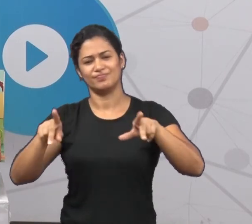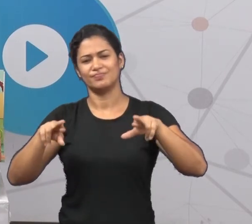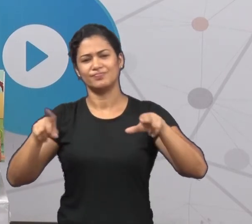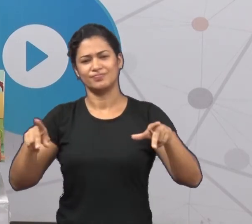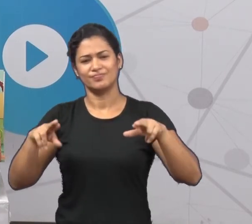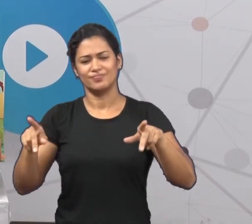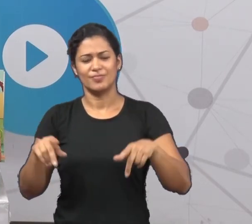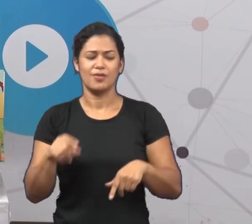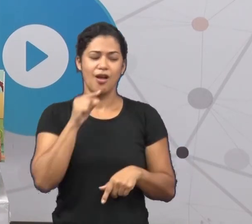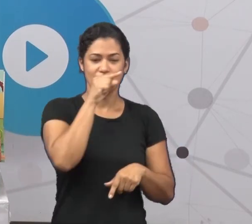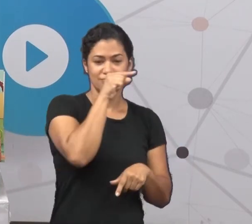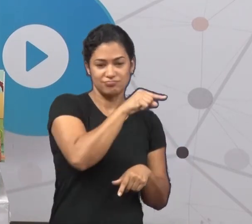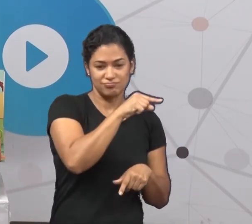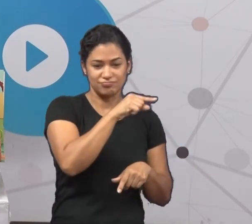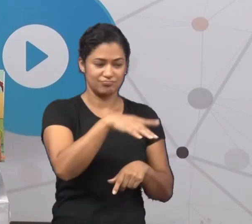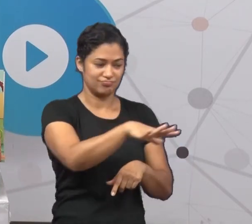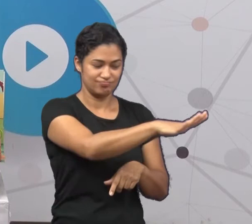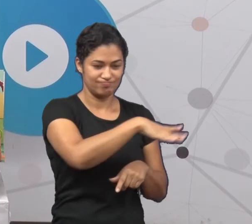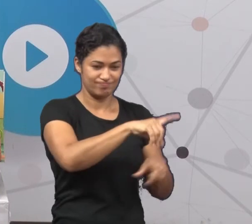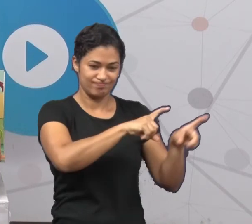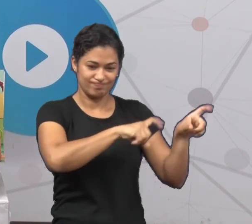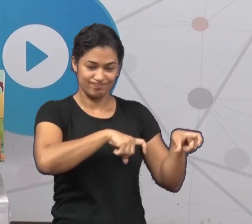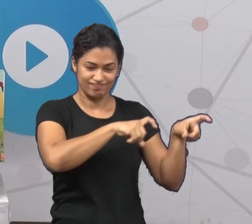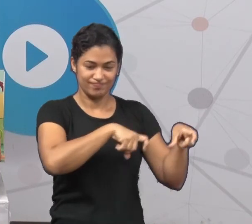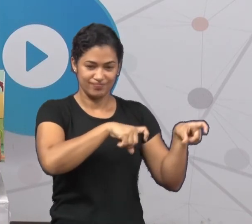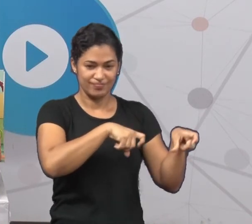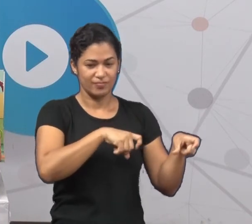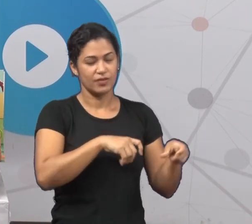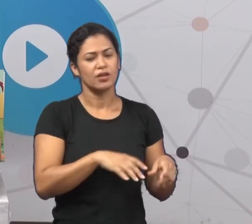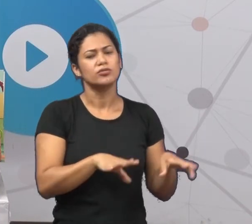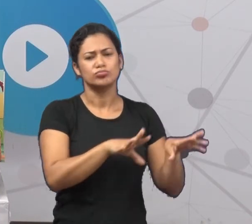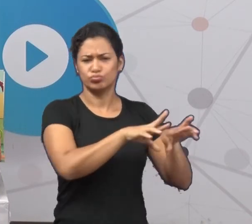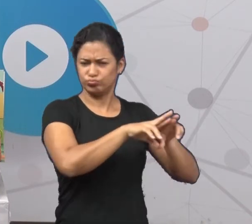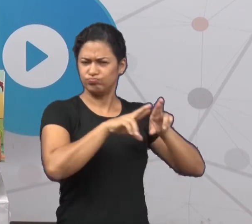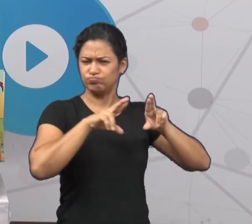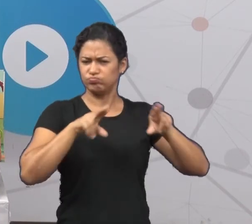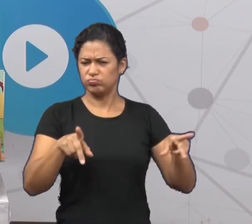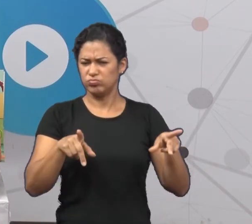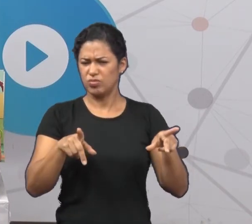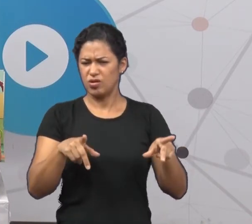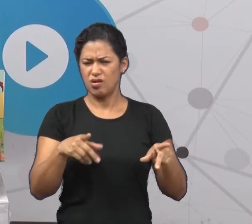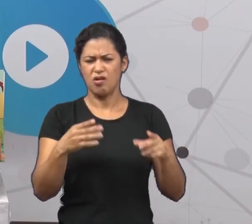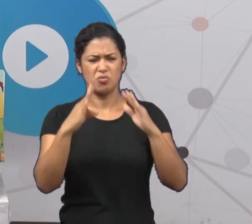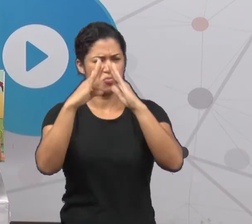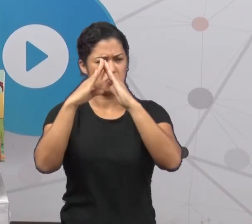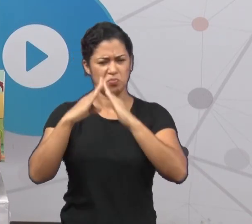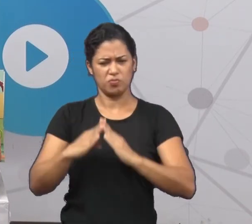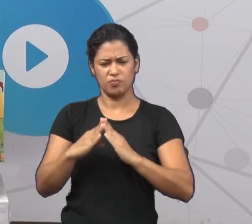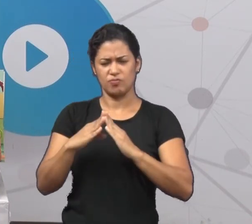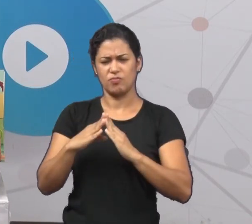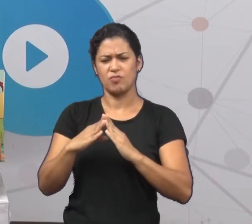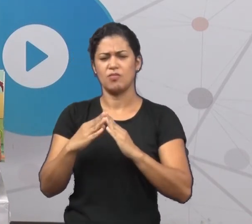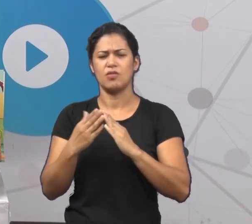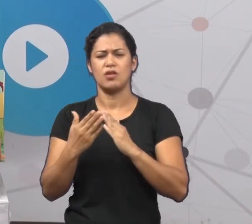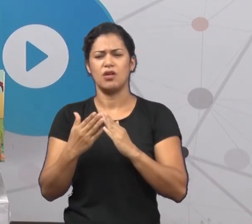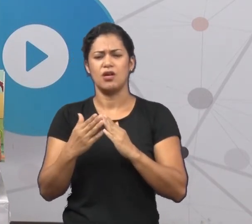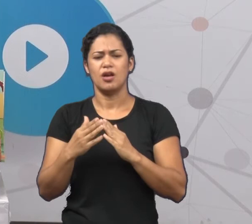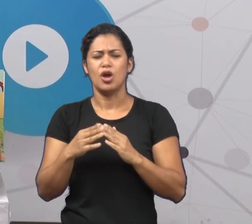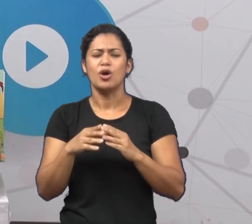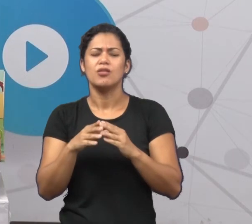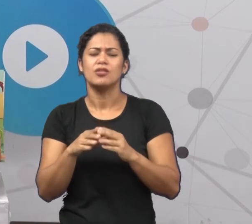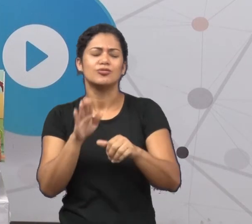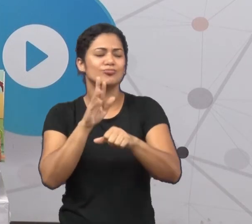na zona rural, o trabalho é diferente. As pessoas que moram na zona rural, elas trabalham cuidando